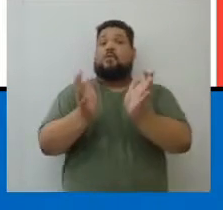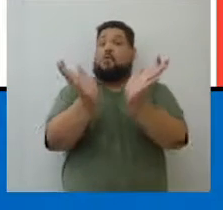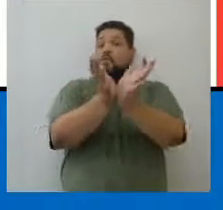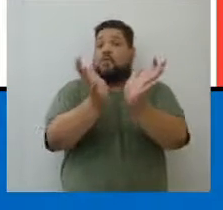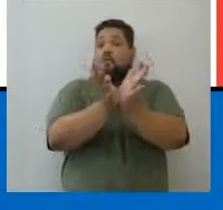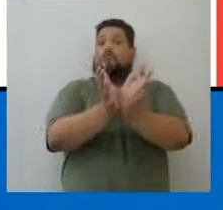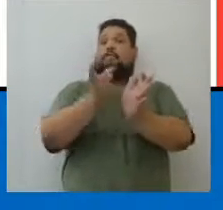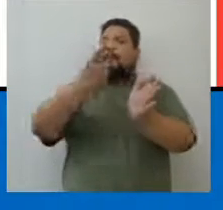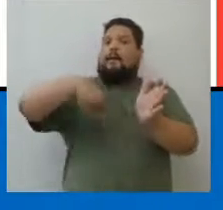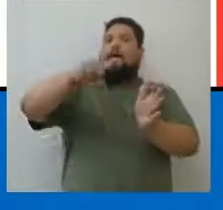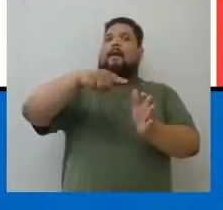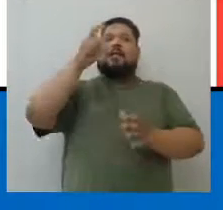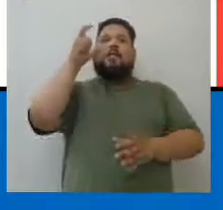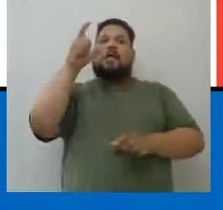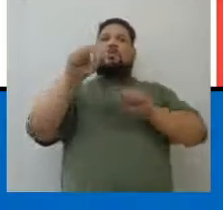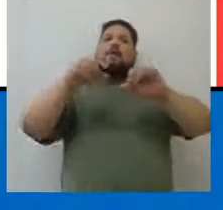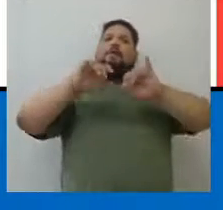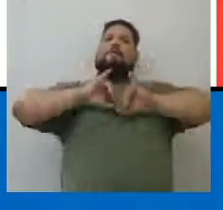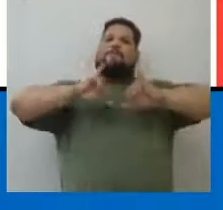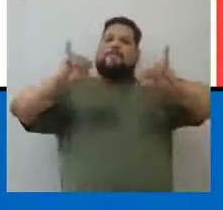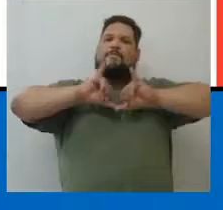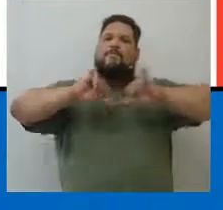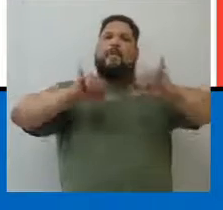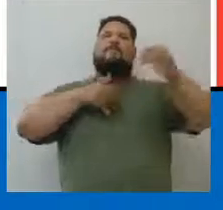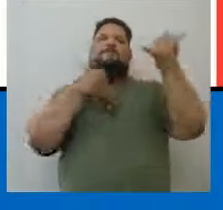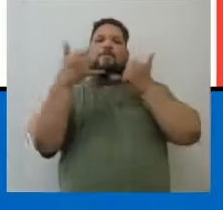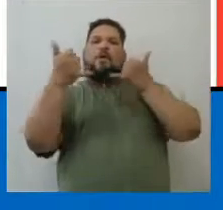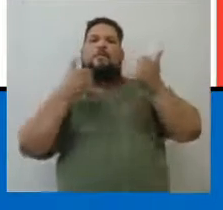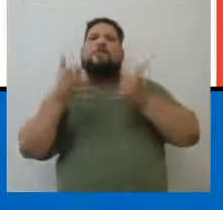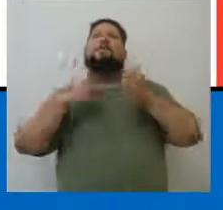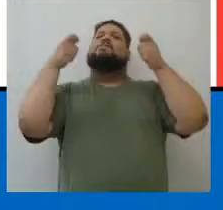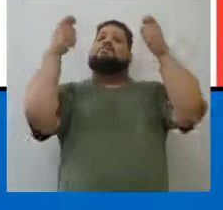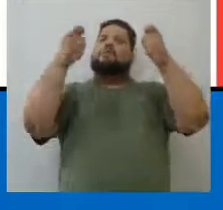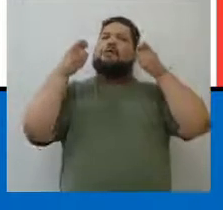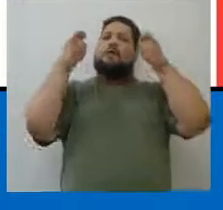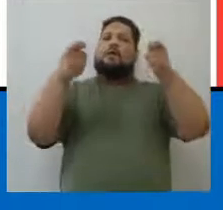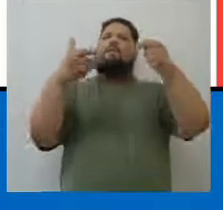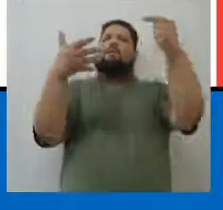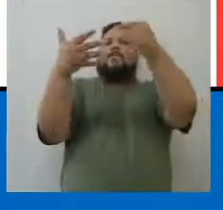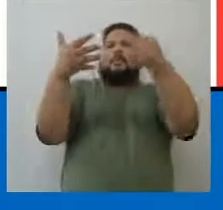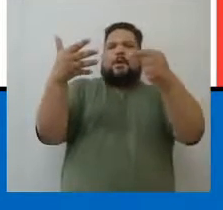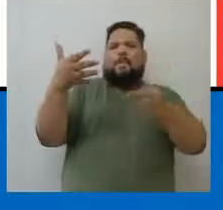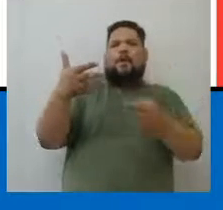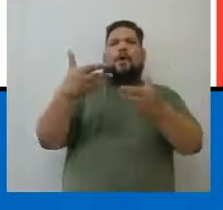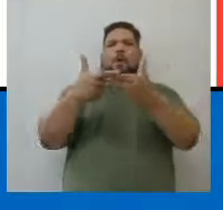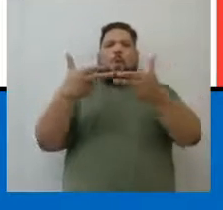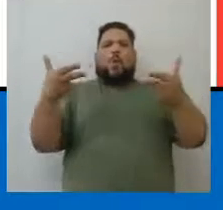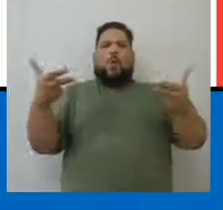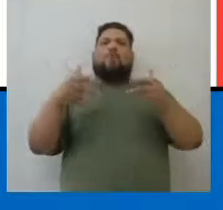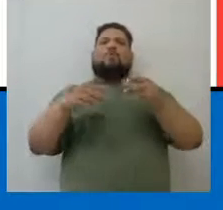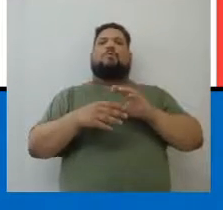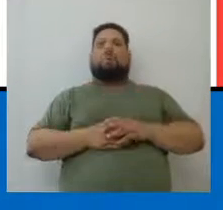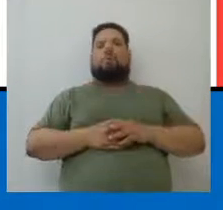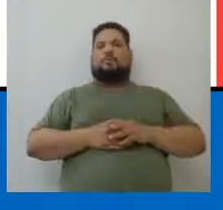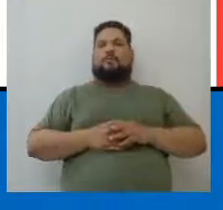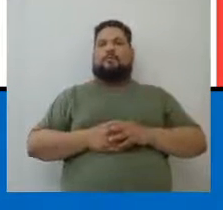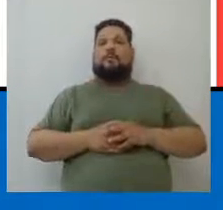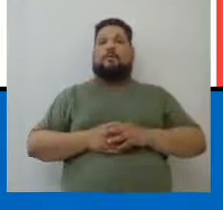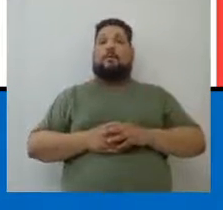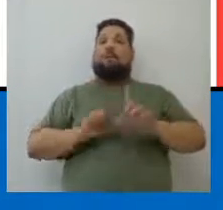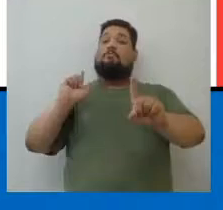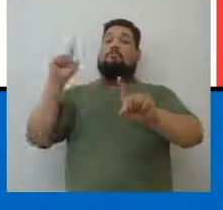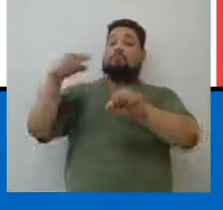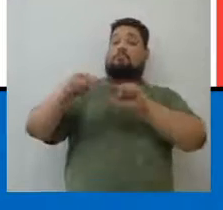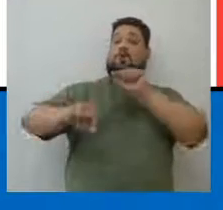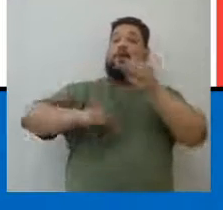buscam difundir informações e reivindicações sem qualquer elemento intermediário, com o objetivo